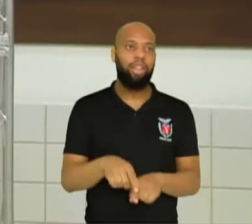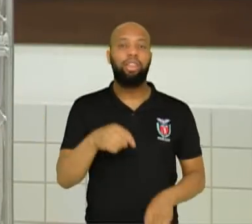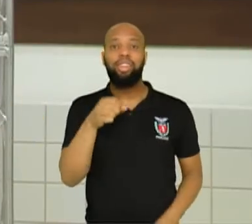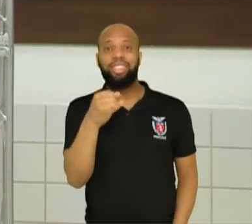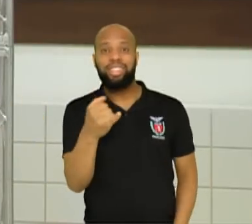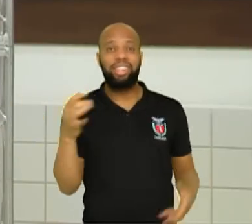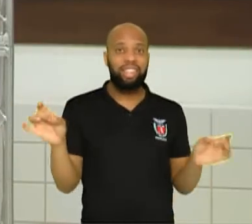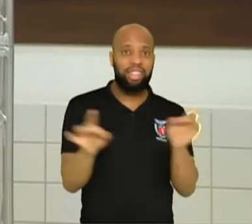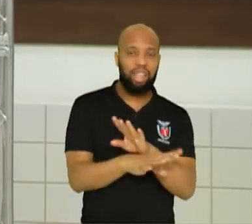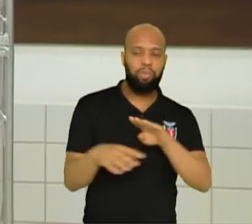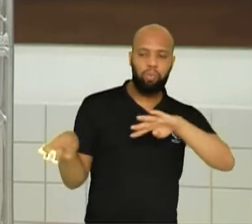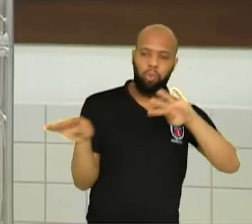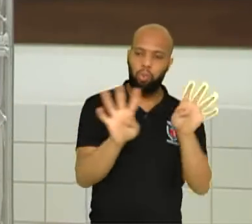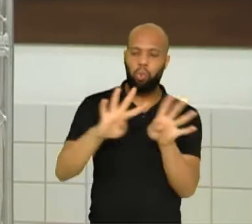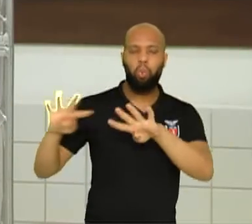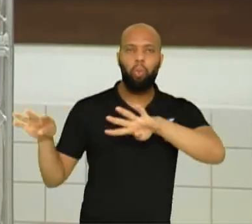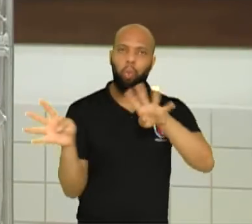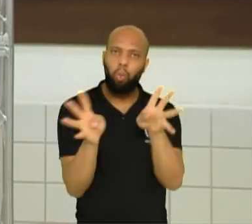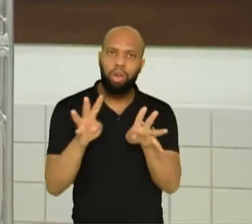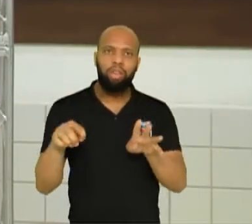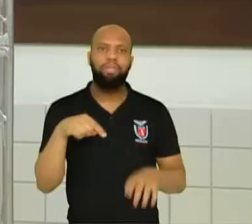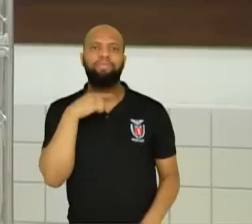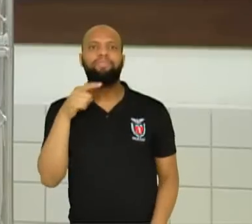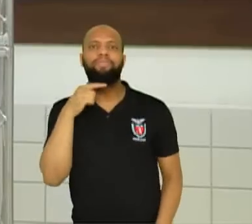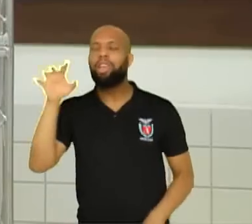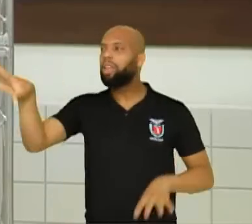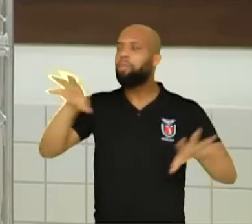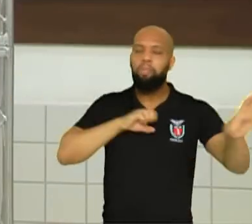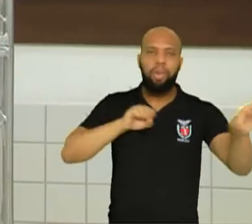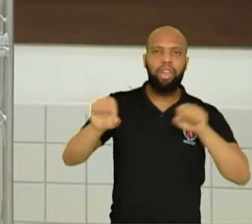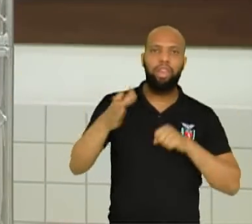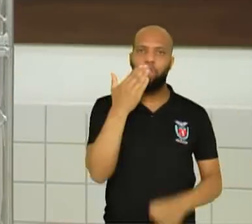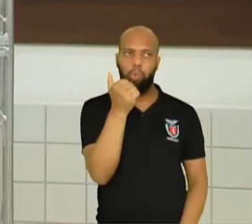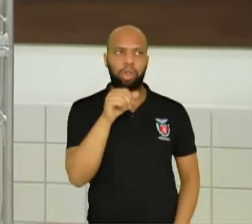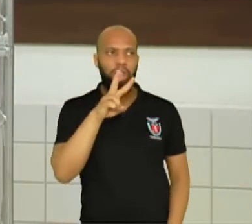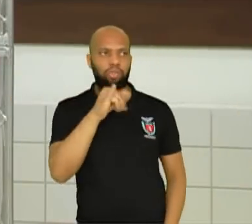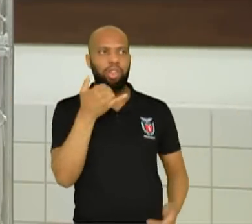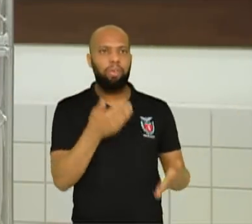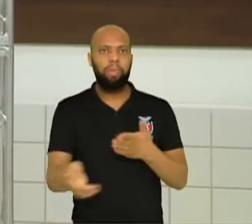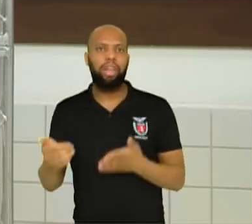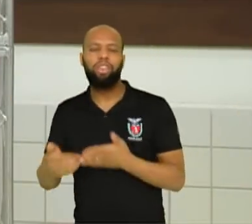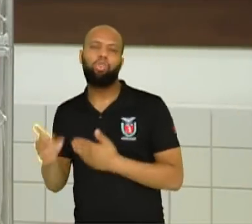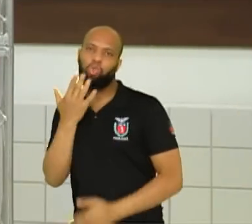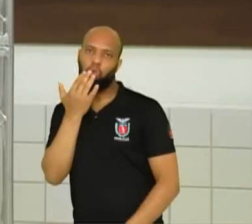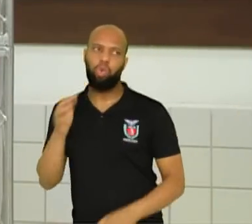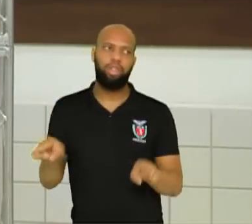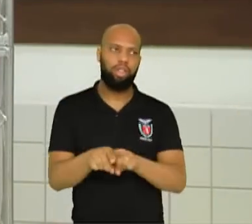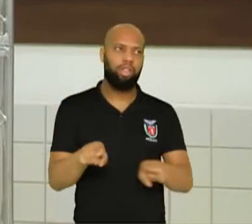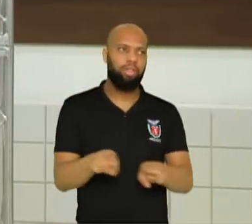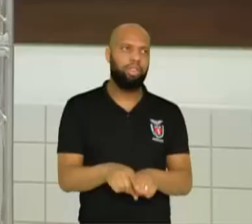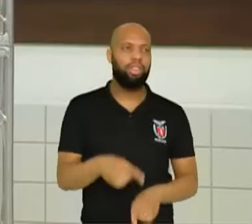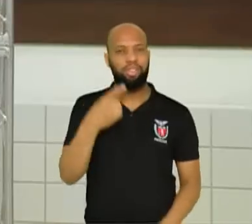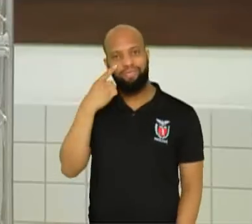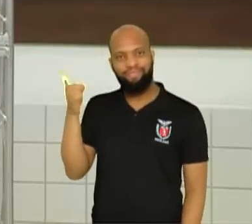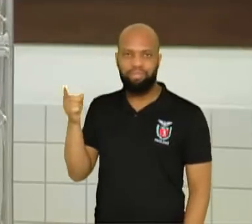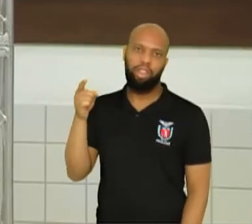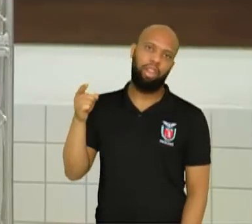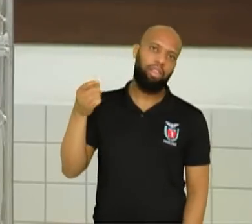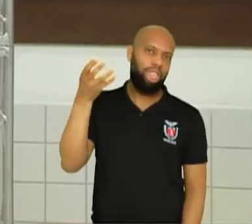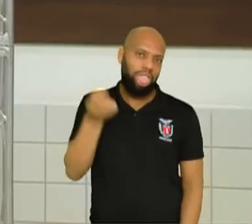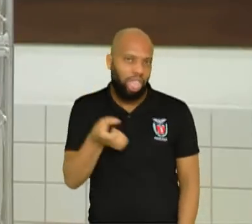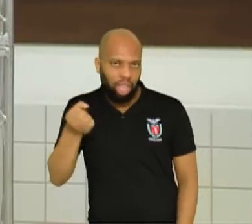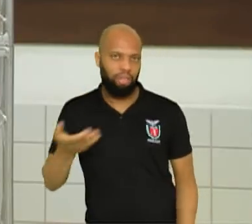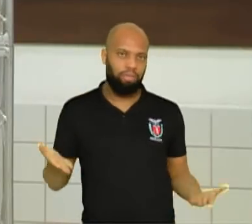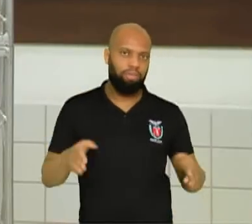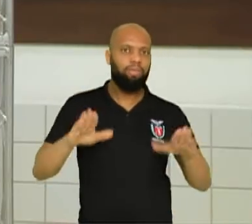fazer fotossíntese, ele também não tem mais como captar tanto alimento assim, ele vai perdendo a coloração, vai ficando assim esbranquiçado e